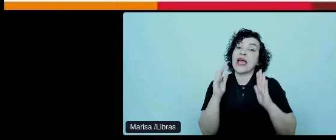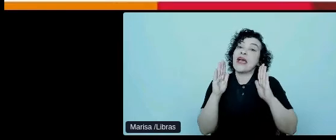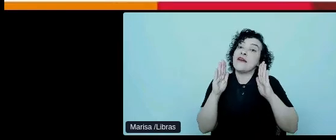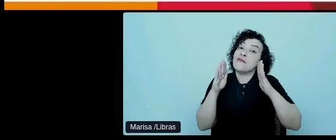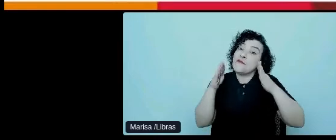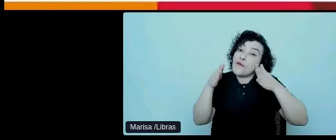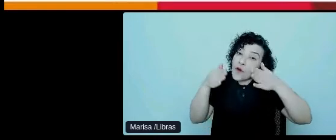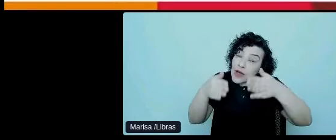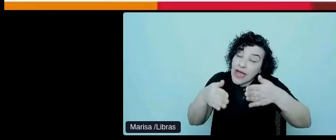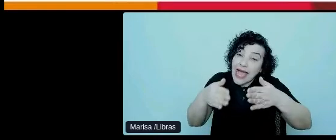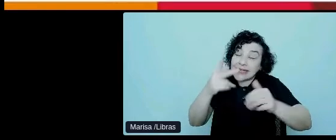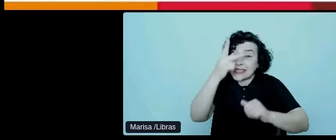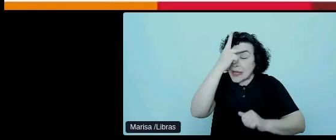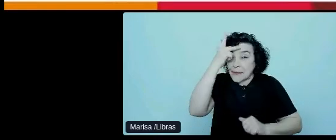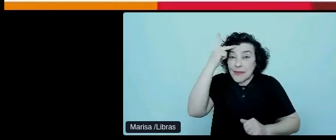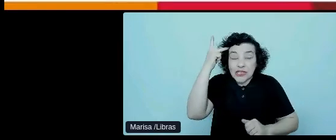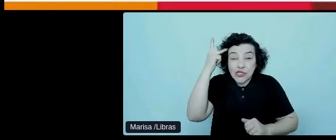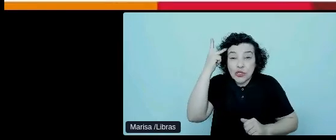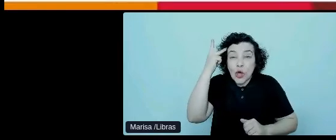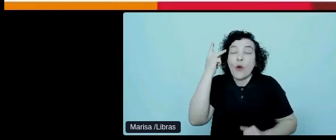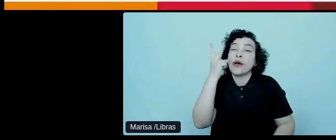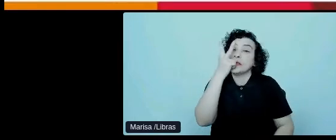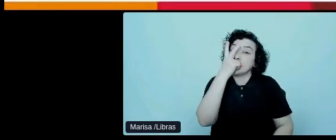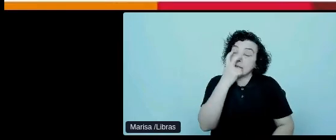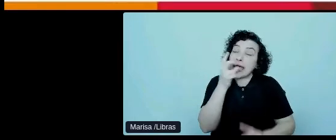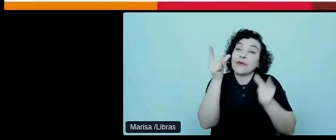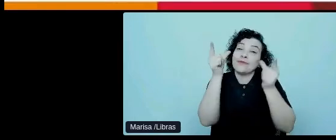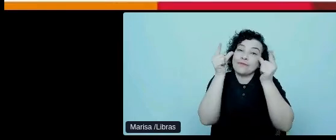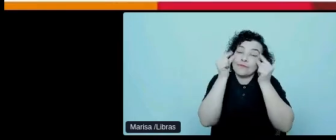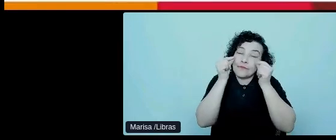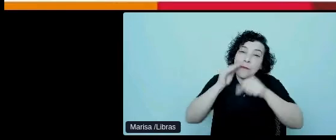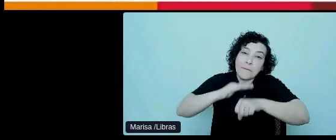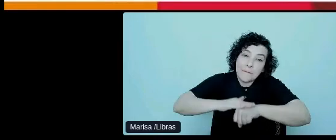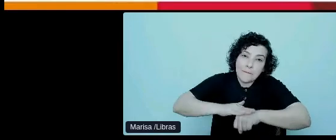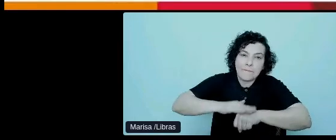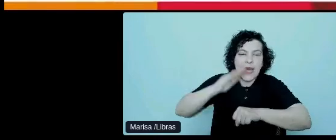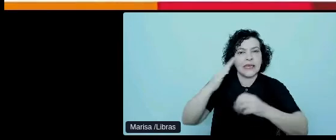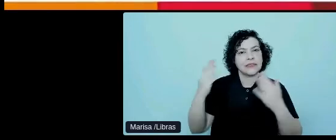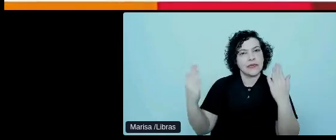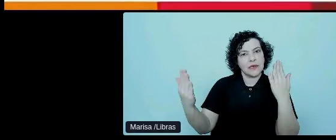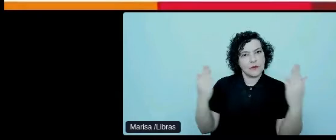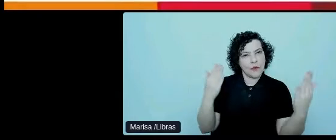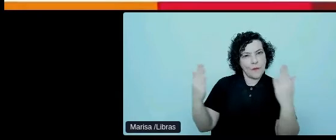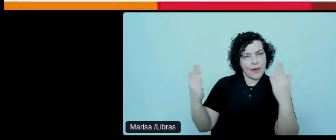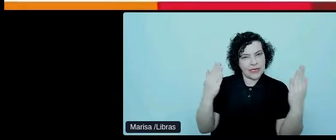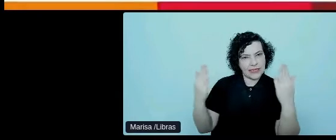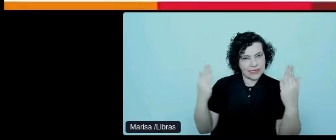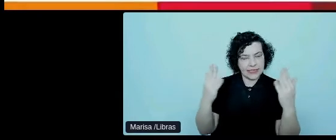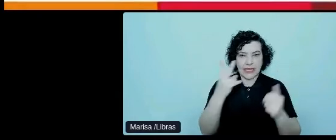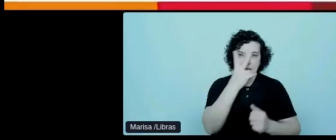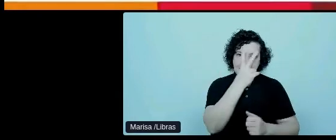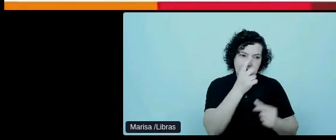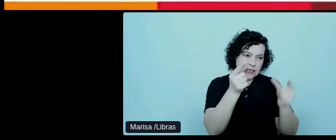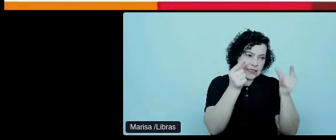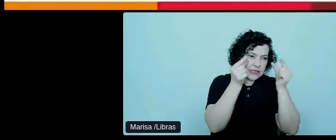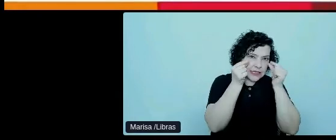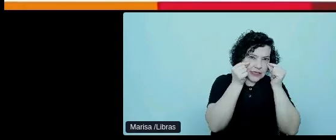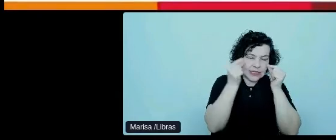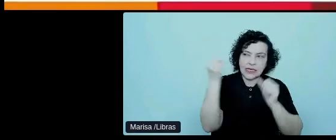tem deficiência visual. Se você for fazer um comparativo entre a deficiência visual e o auditivo lá, são